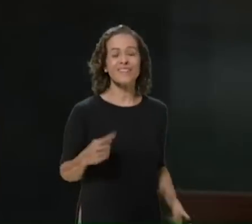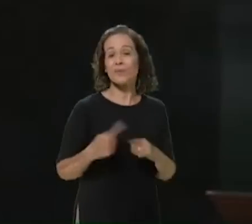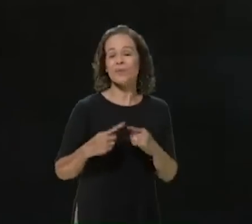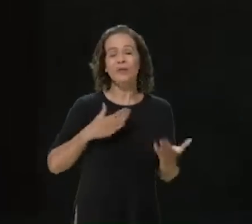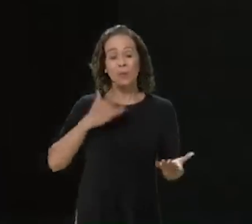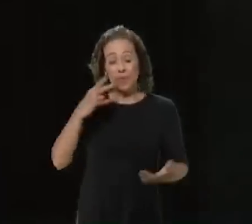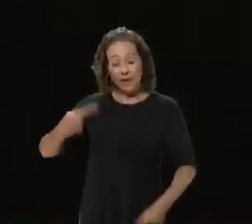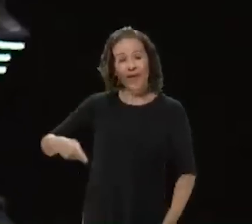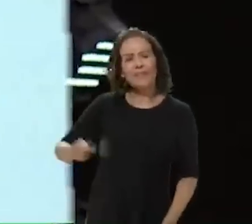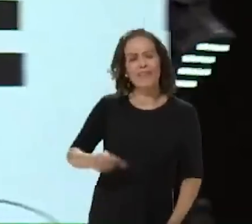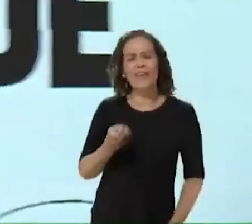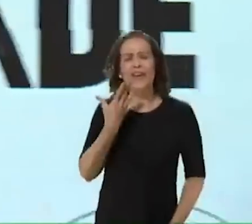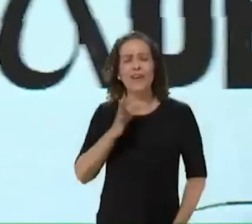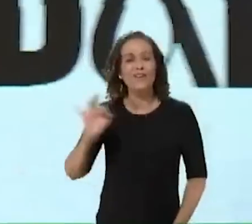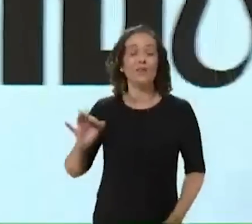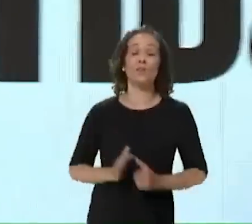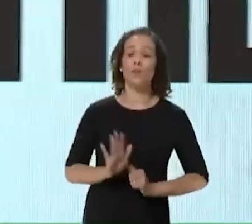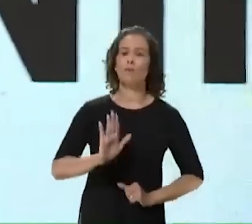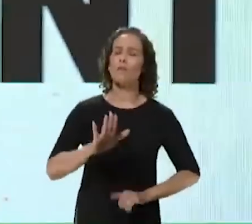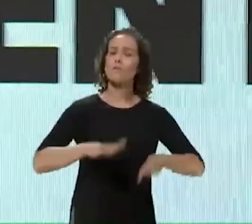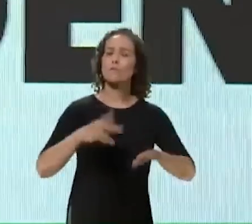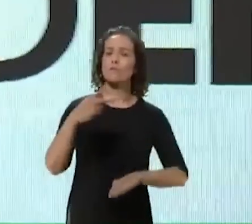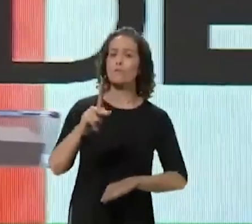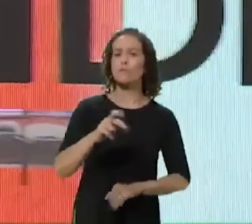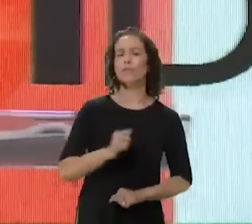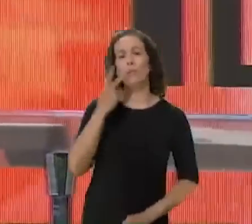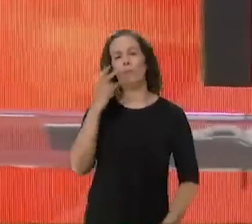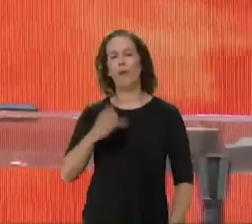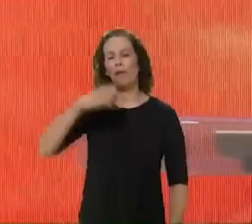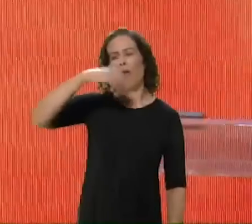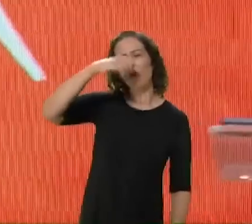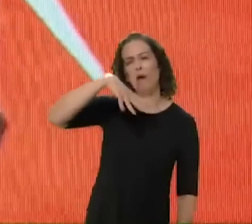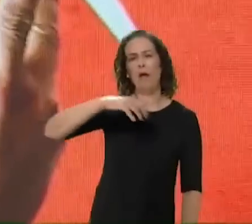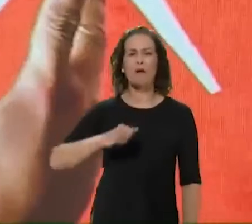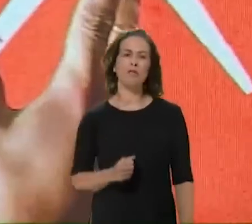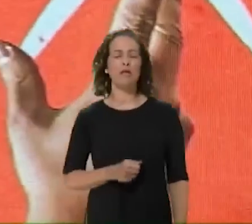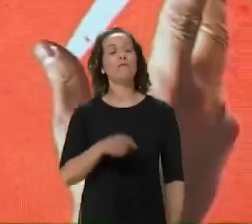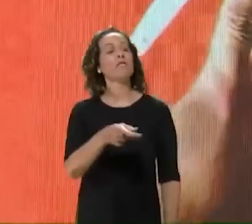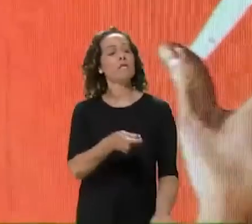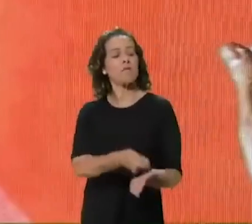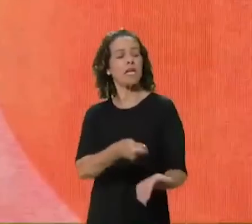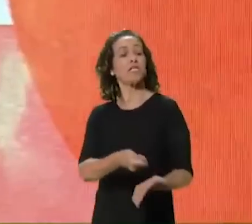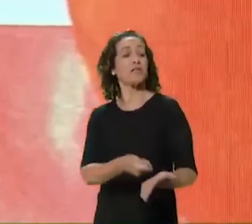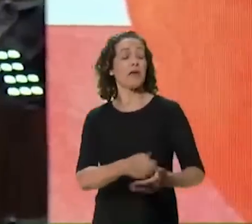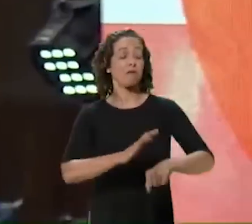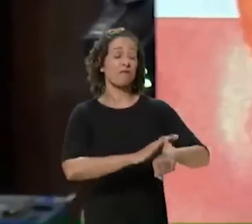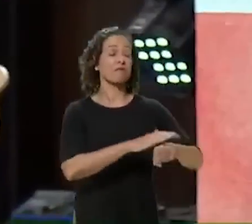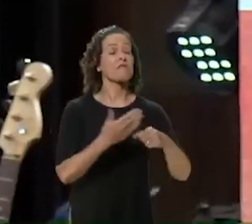quem sabe você está aqui, seu pai era frio, seu pai era grosso, seu pai falava: não fez mais que a sua obrigação.